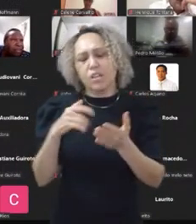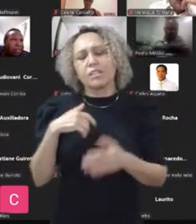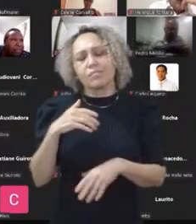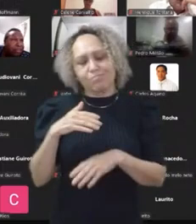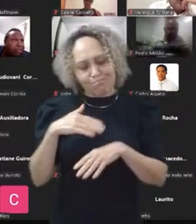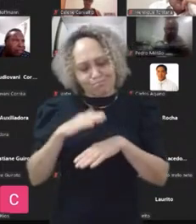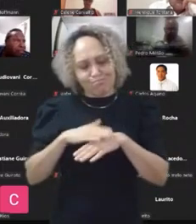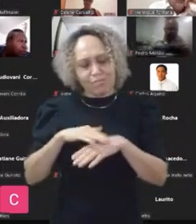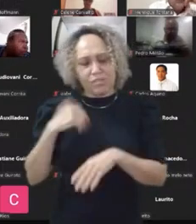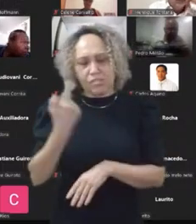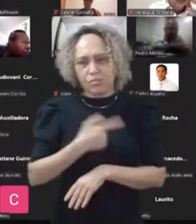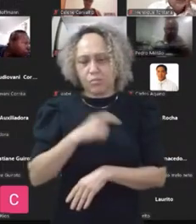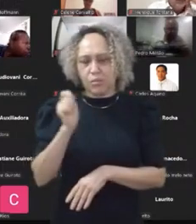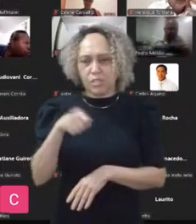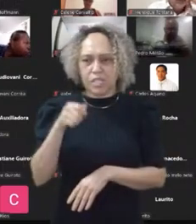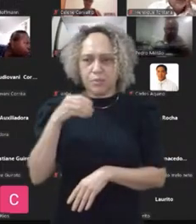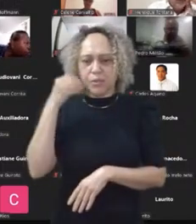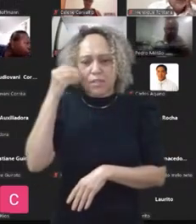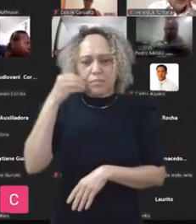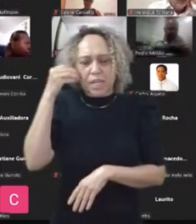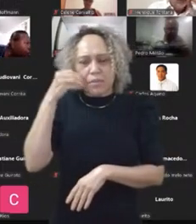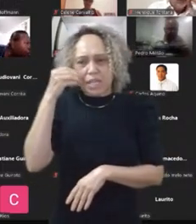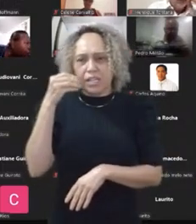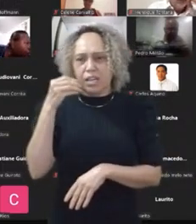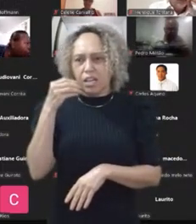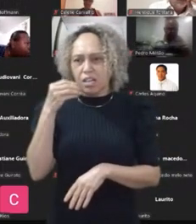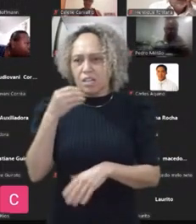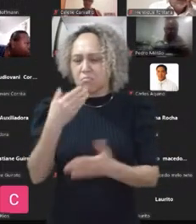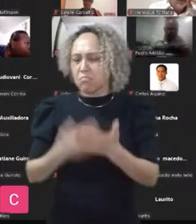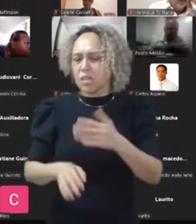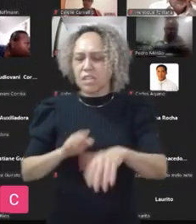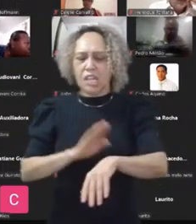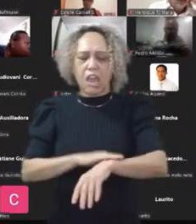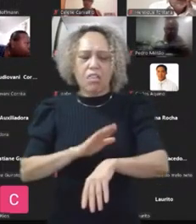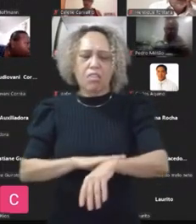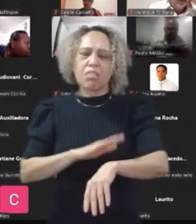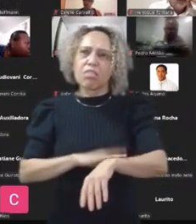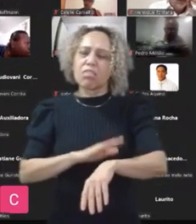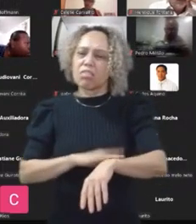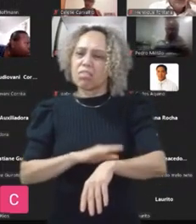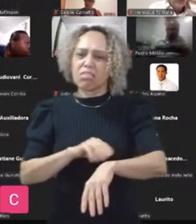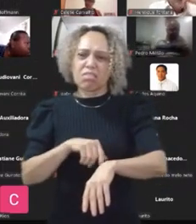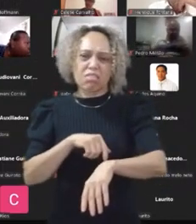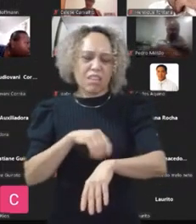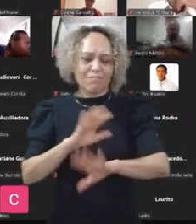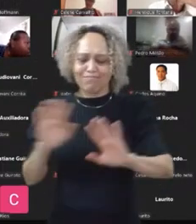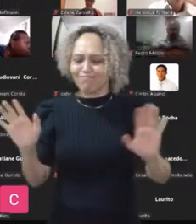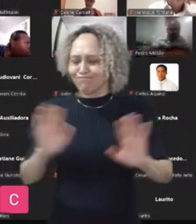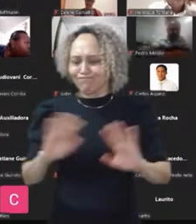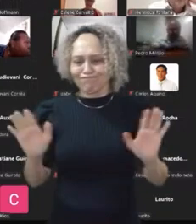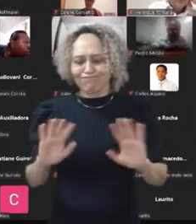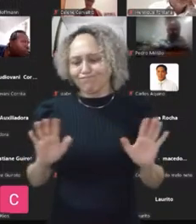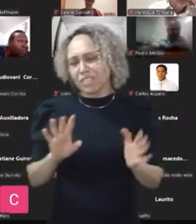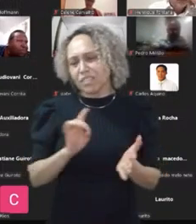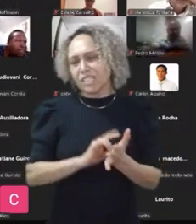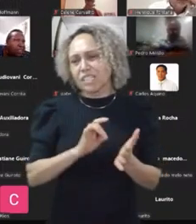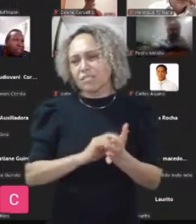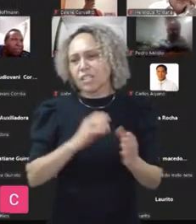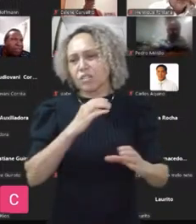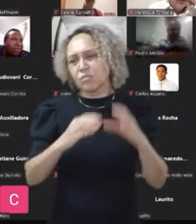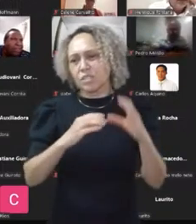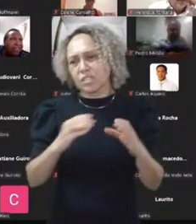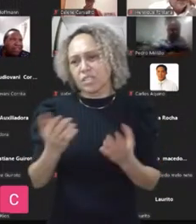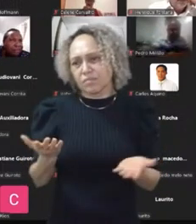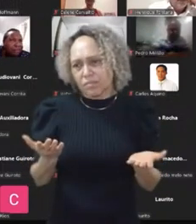nesse mundo no mundo presente não perder tempo pensando qual seria de fato a comunicação ideal Eh claro que aí a